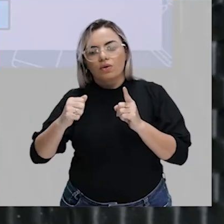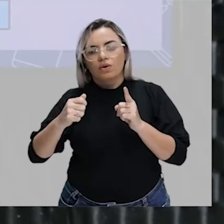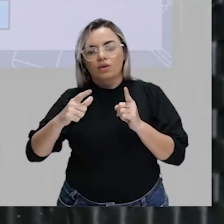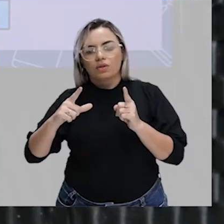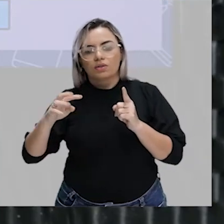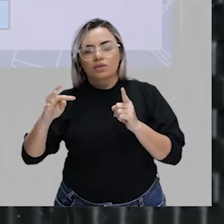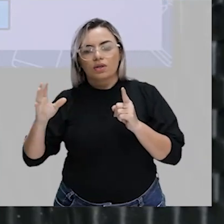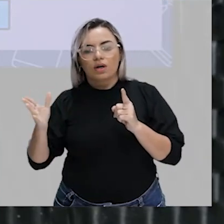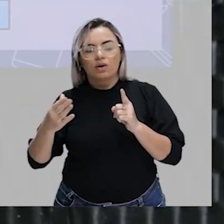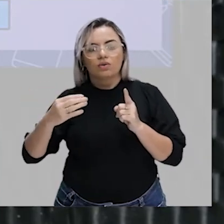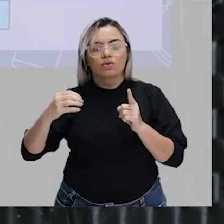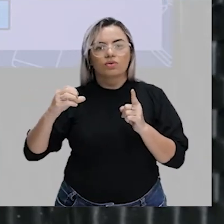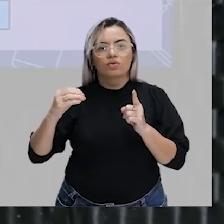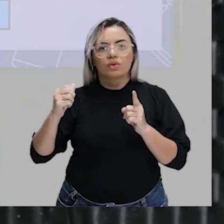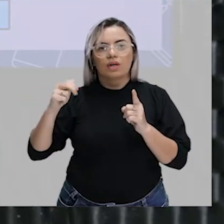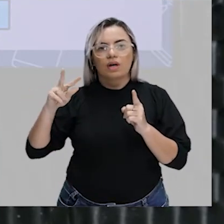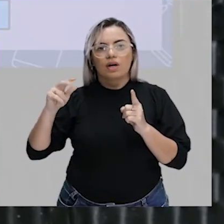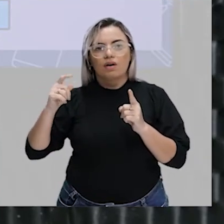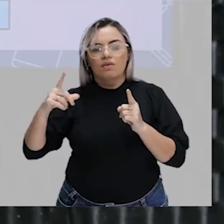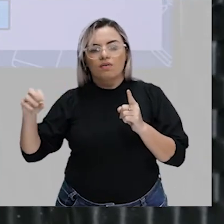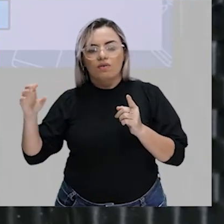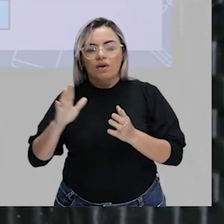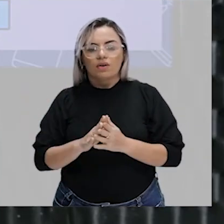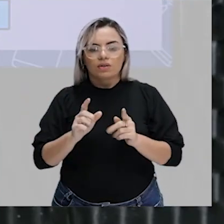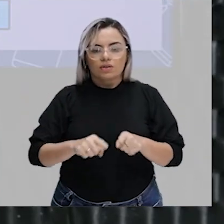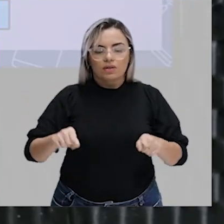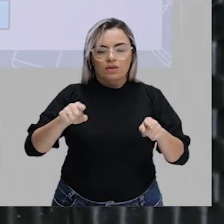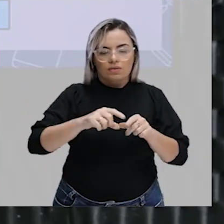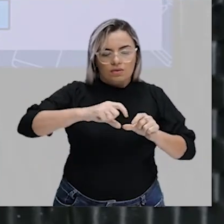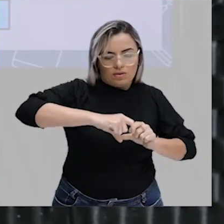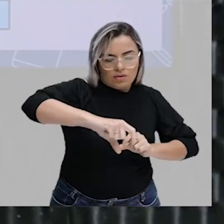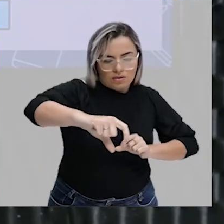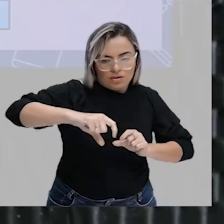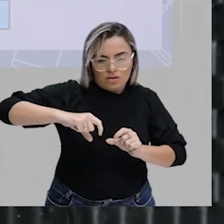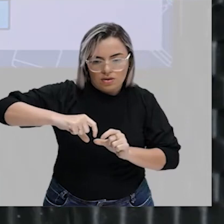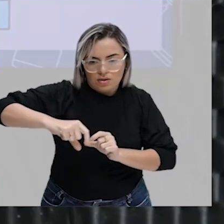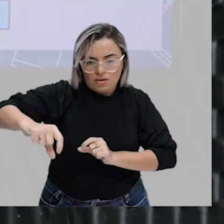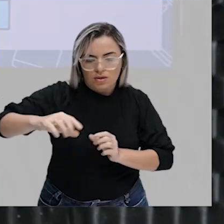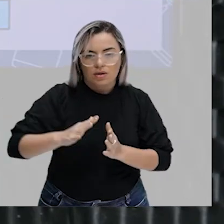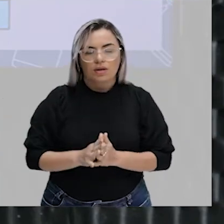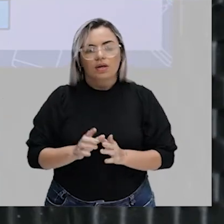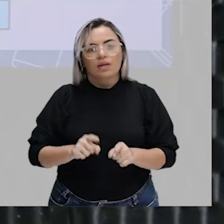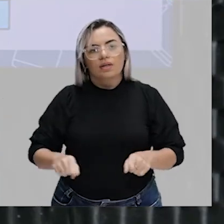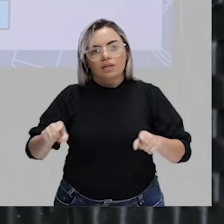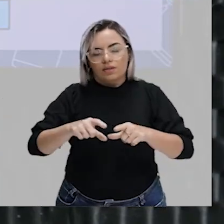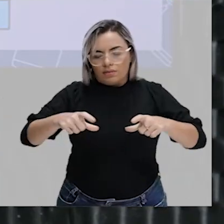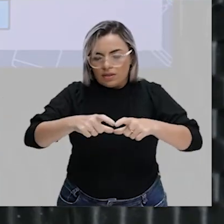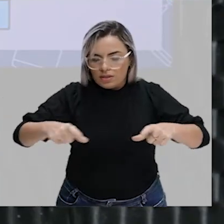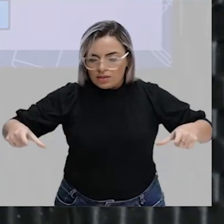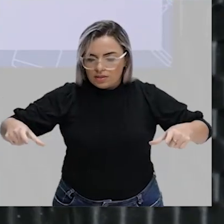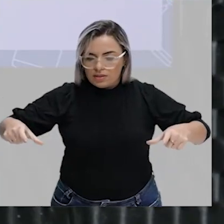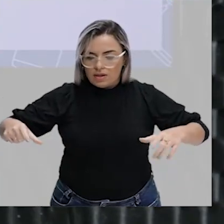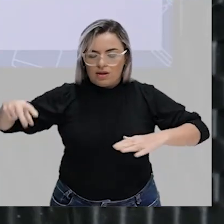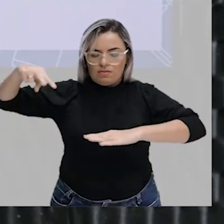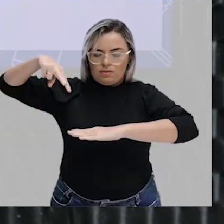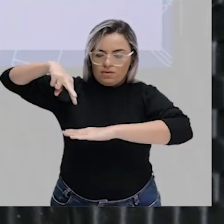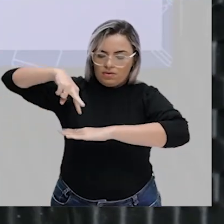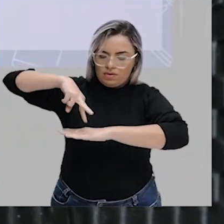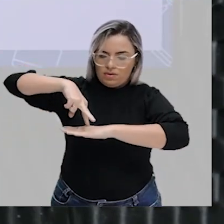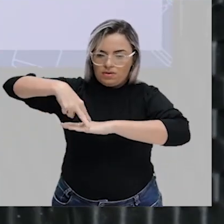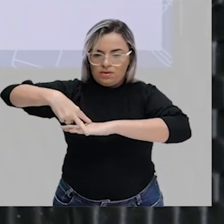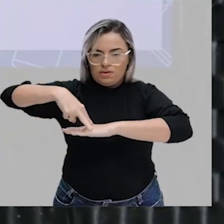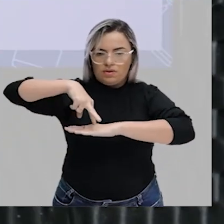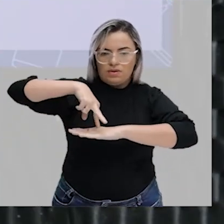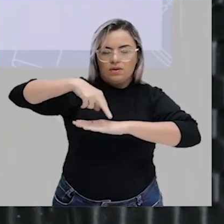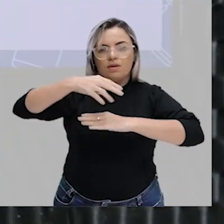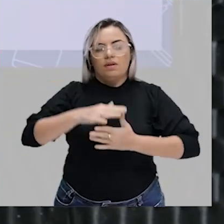Nós temos as barras assimétricas e nós temos a trave de equilíbrio. Vou mostrar cada um desses aqui para